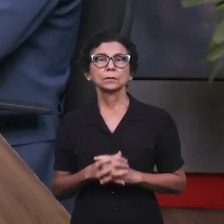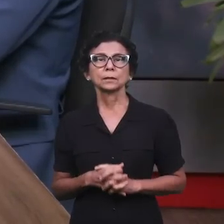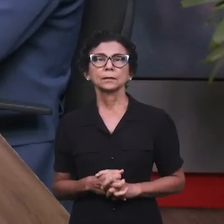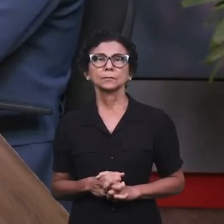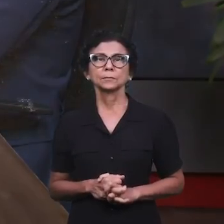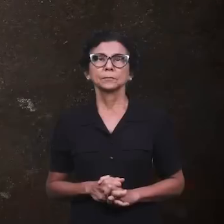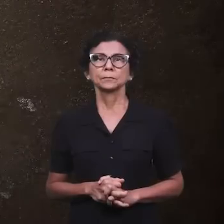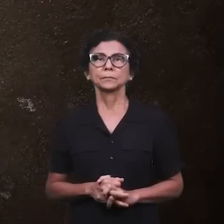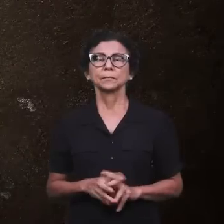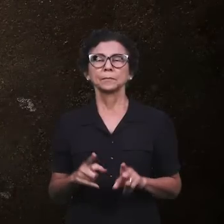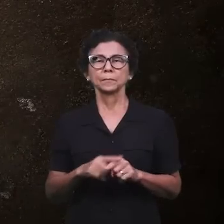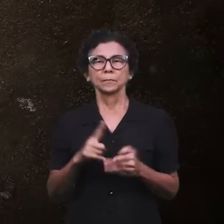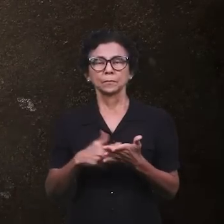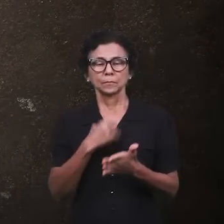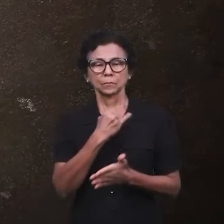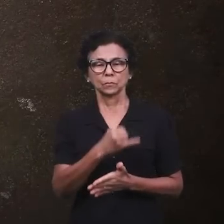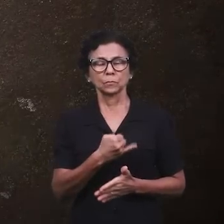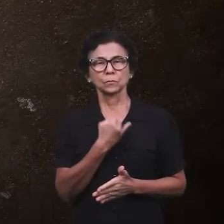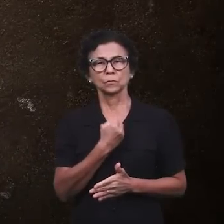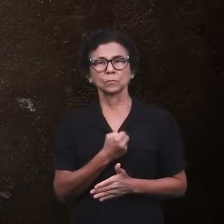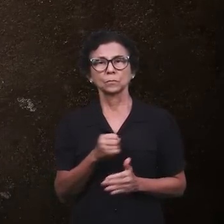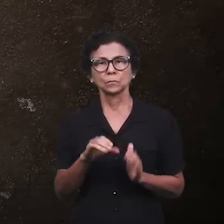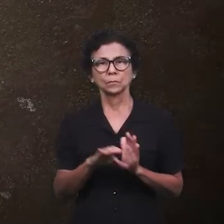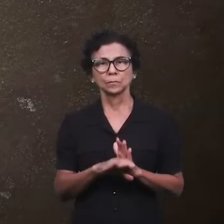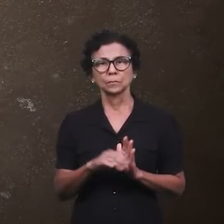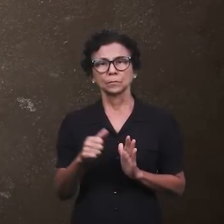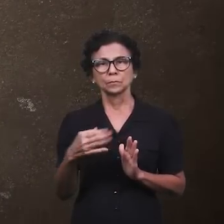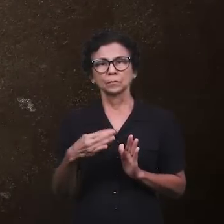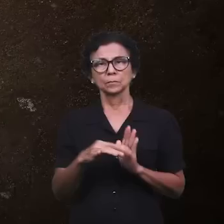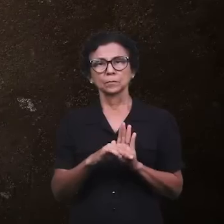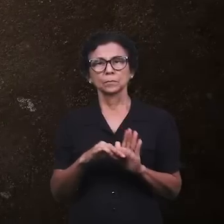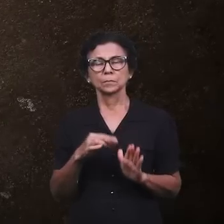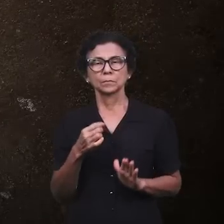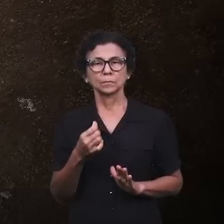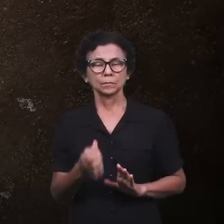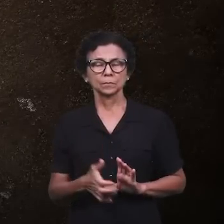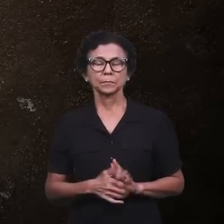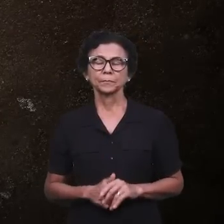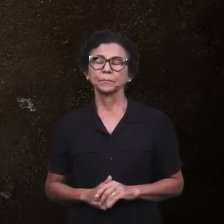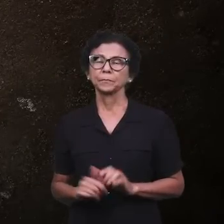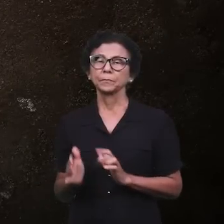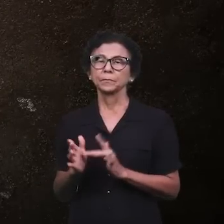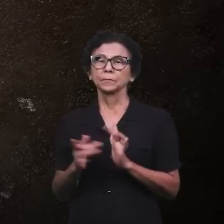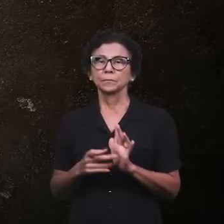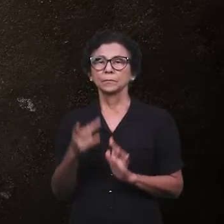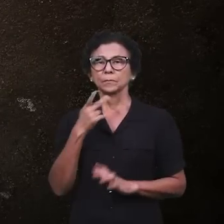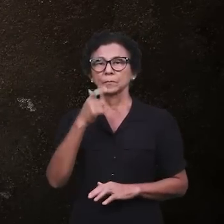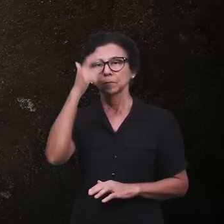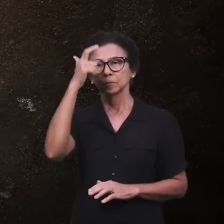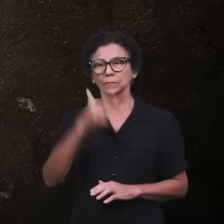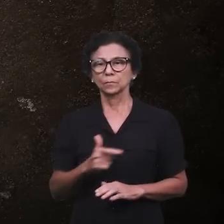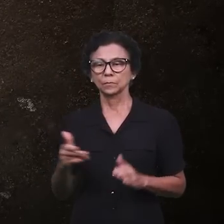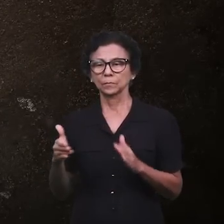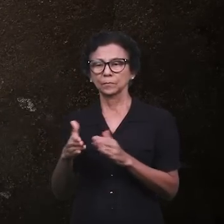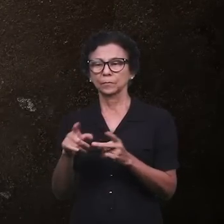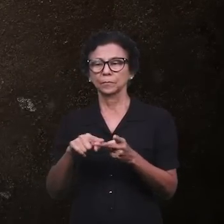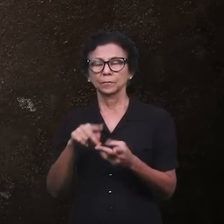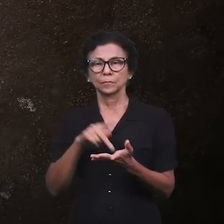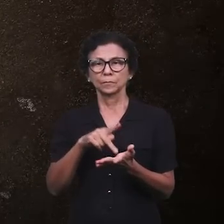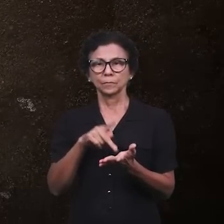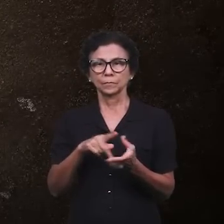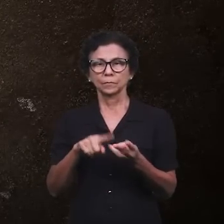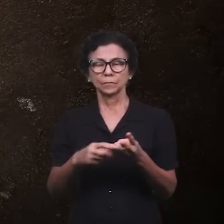né? João 14,6, eu sou o caminho, a verdade e a vida, ninguém vai ao Pai senão por mim. O texto, 1